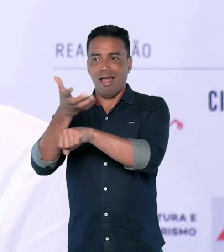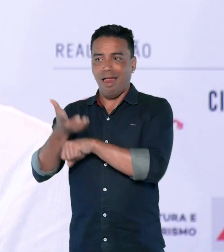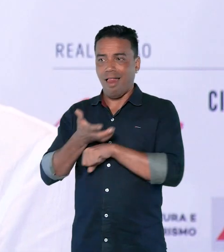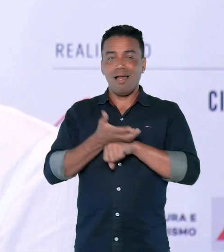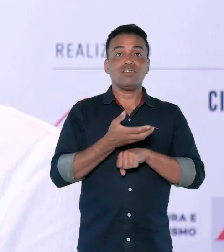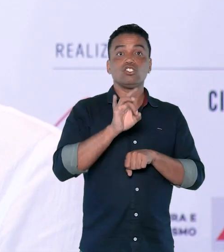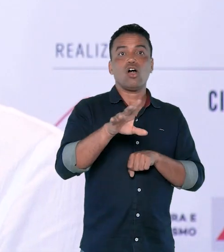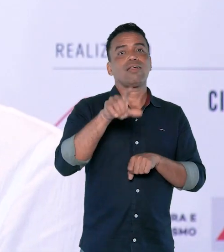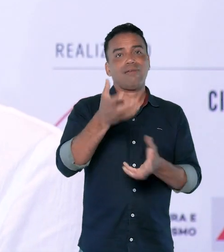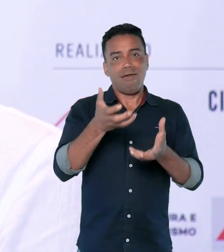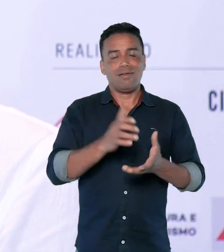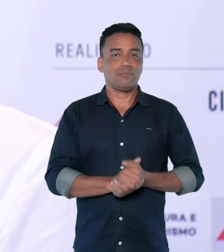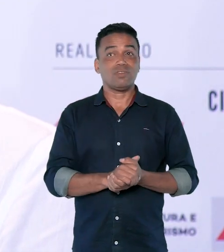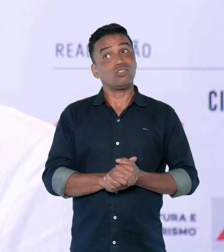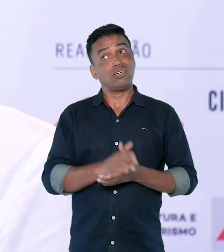alguma coisa